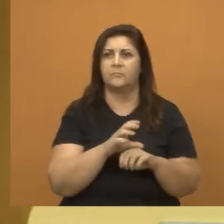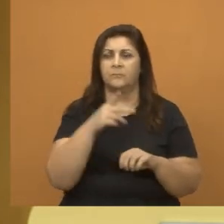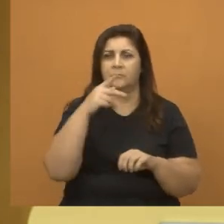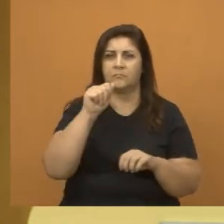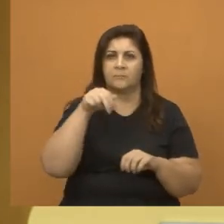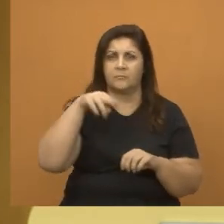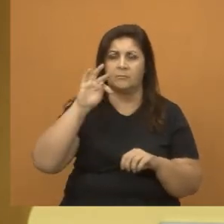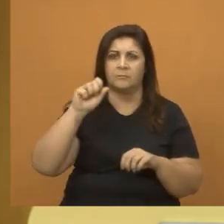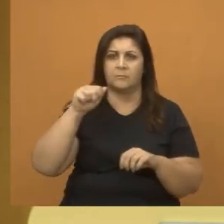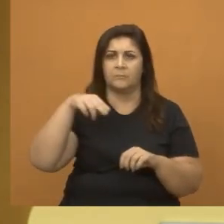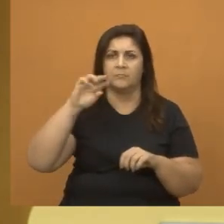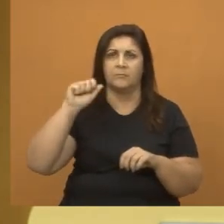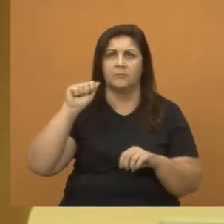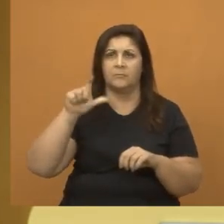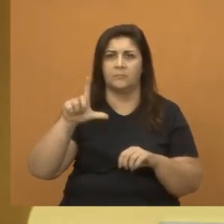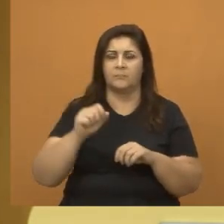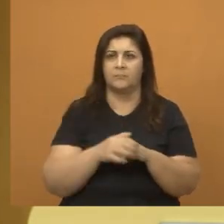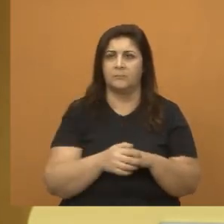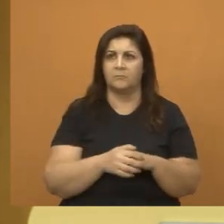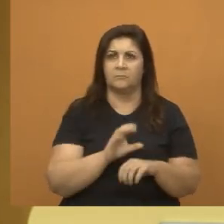escolar militar